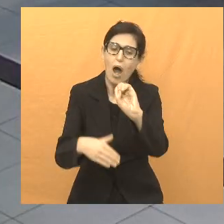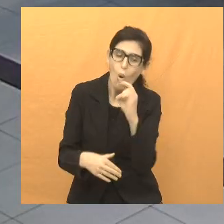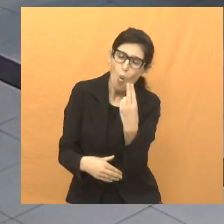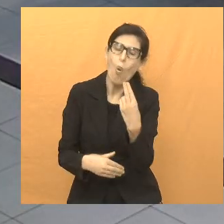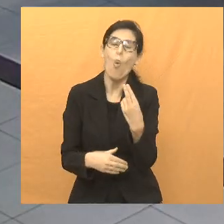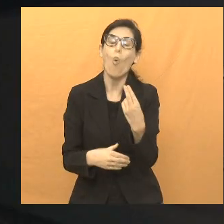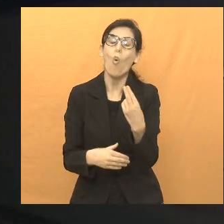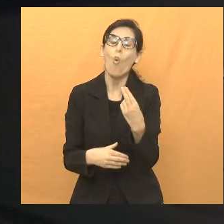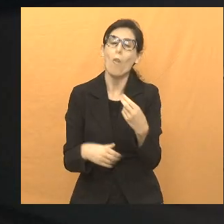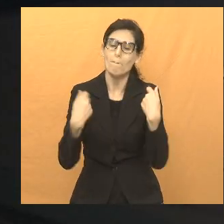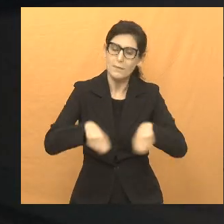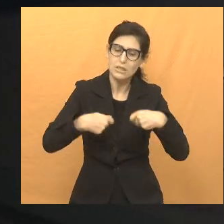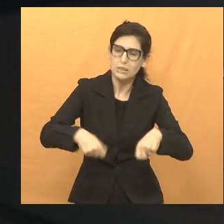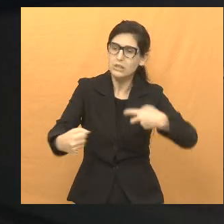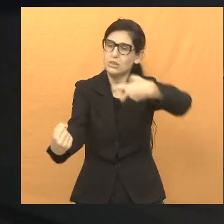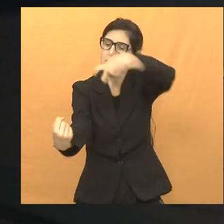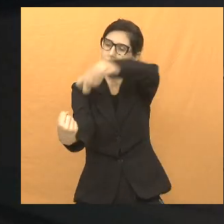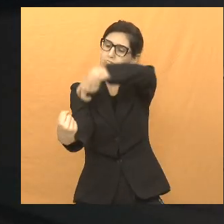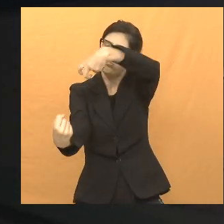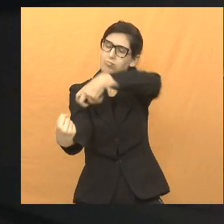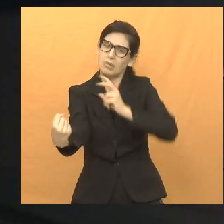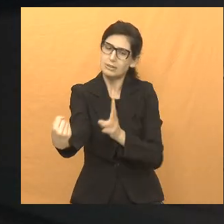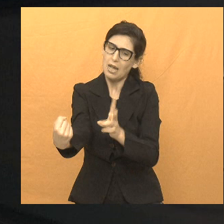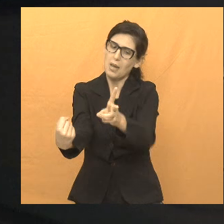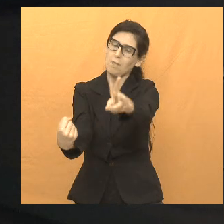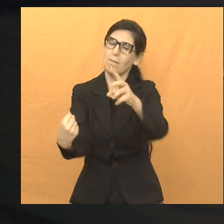pergunta ao senhor Ricardo Bouchard.